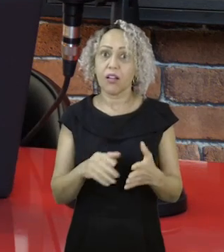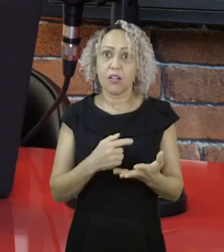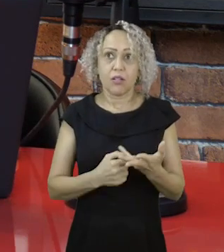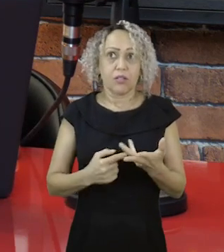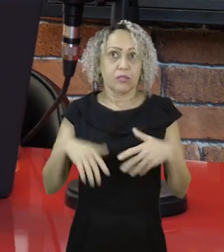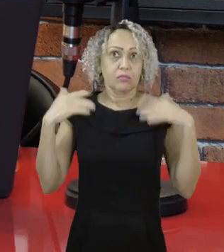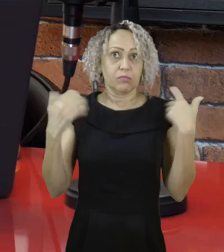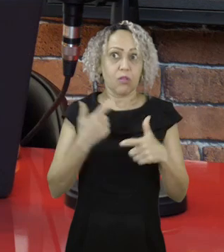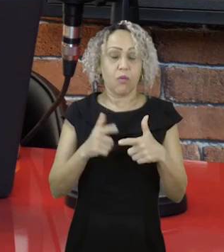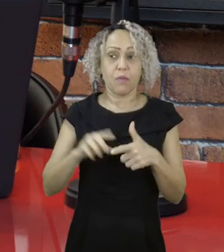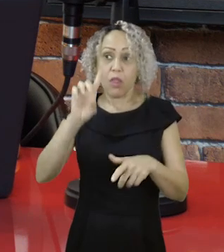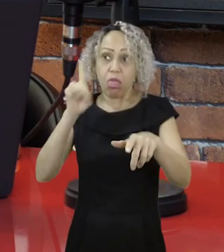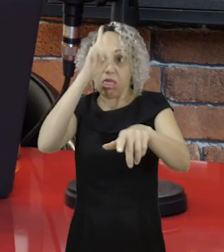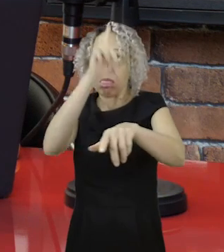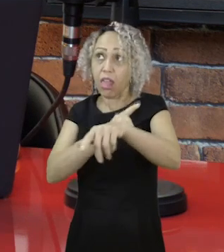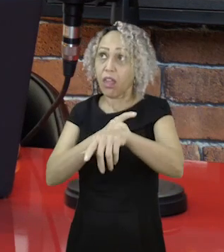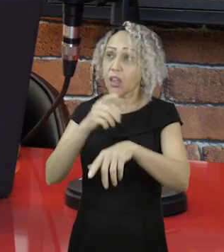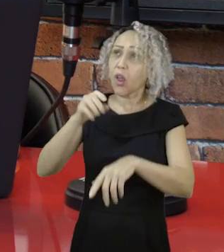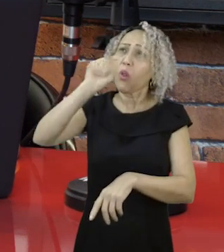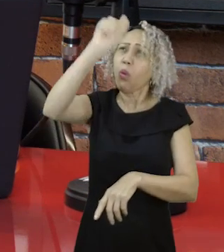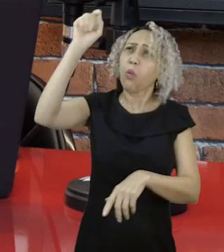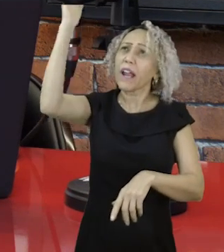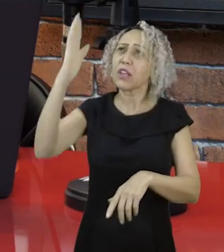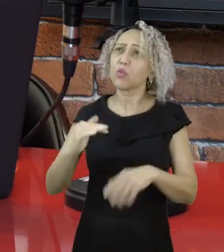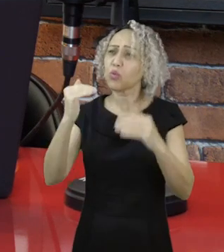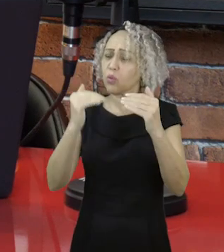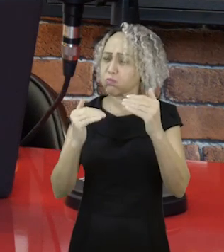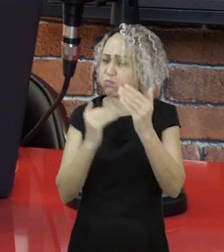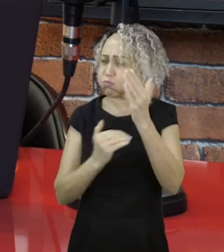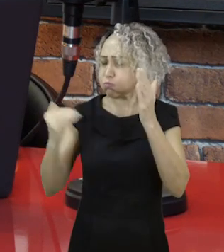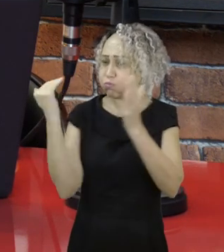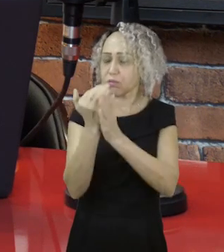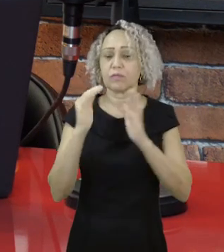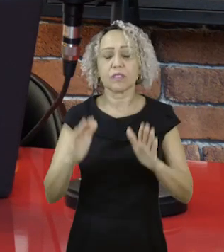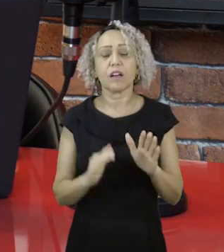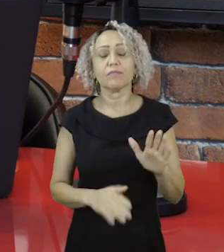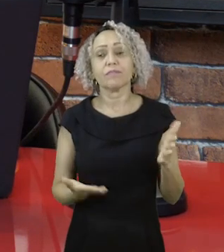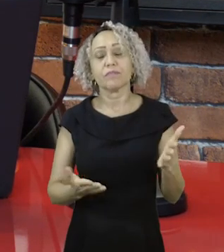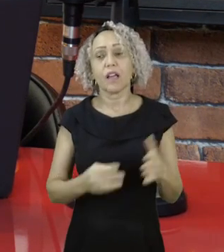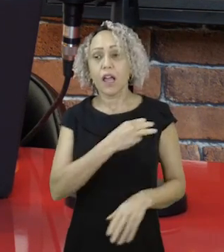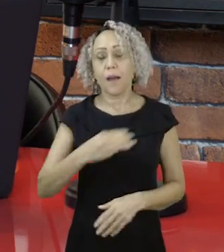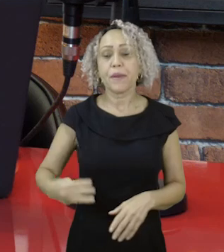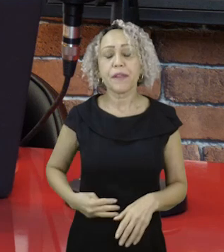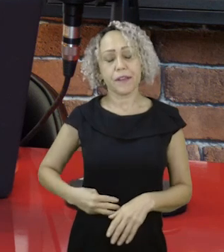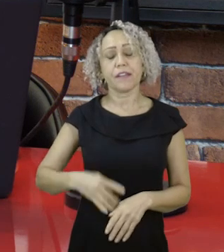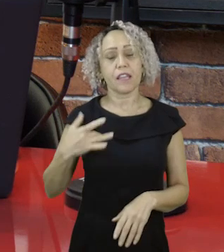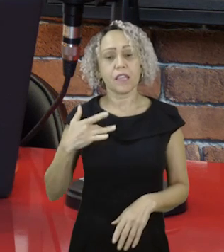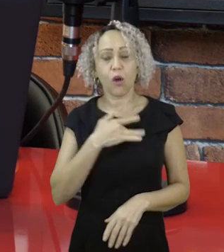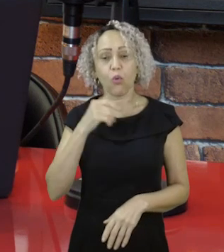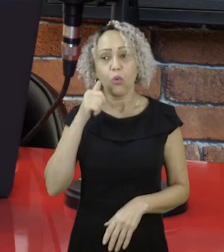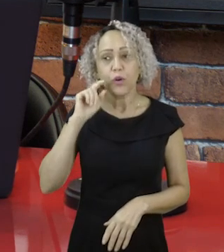E os casos de dengue seguem aumentando em todo o país. Por isso, durante o pronunciamento exibido na Rede Nacional de Rádio e TV,